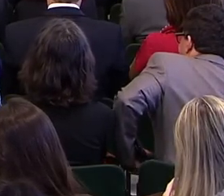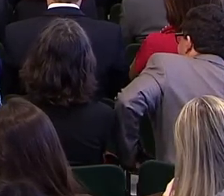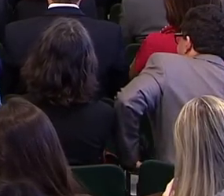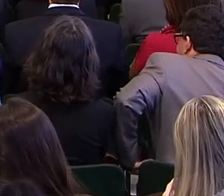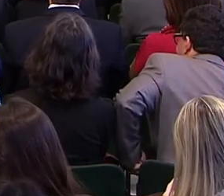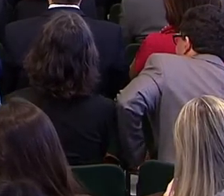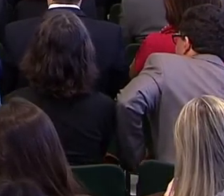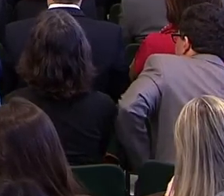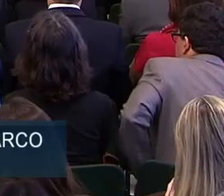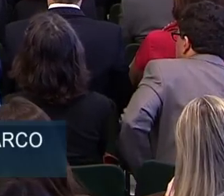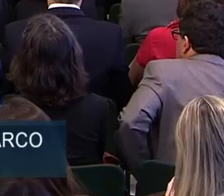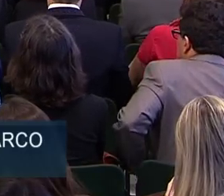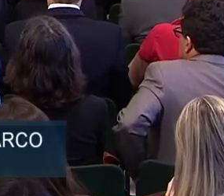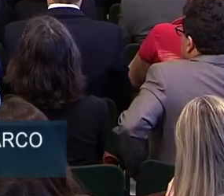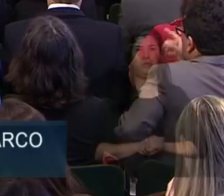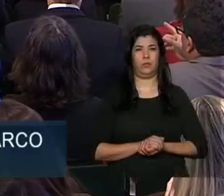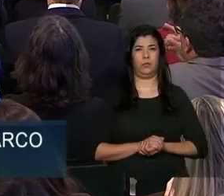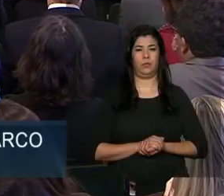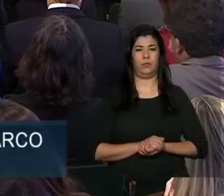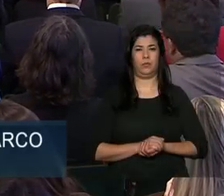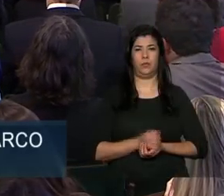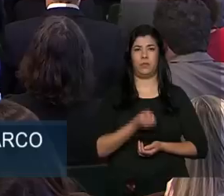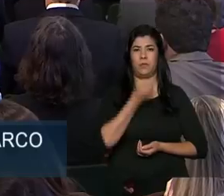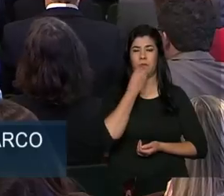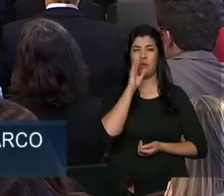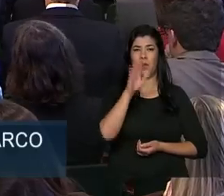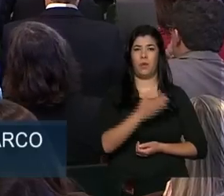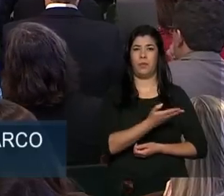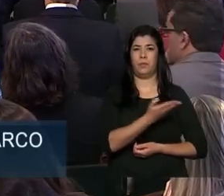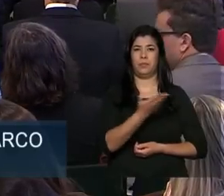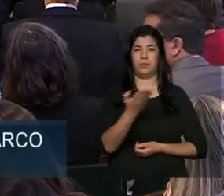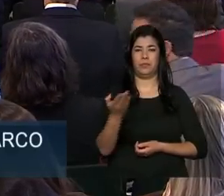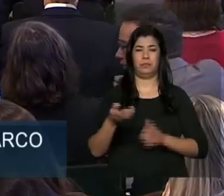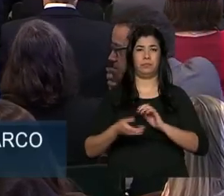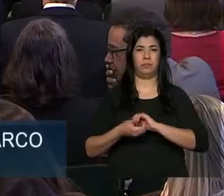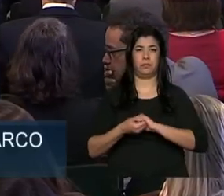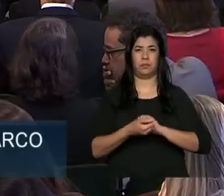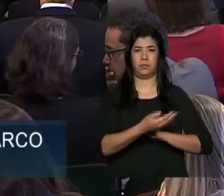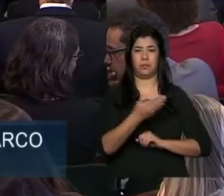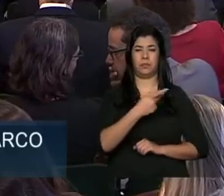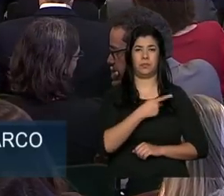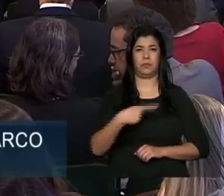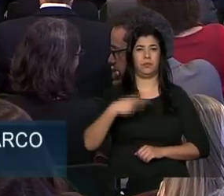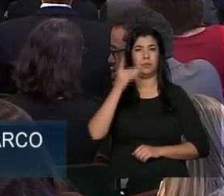ministro Aldo Rebelo, ministro Armando Monteiro, e